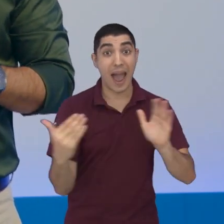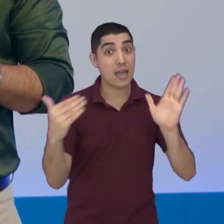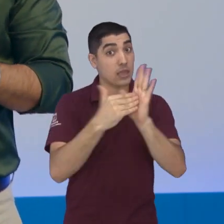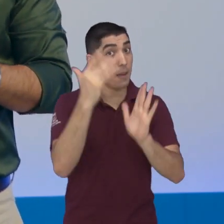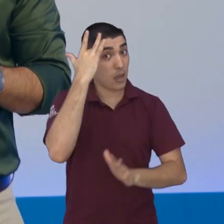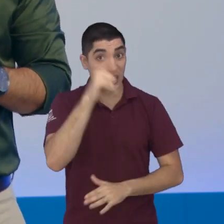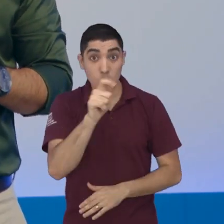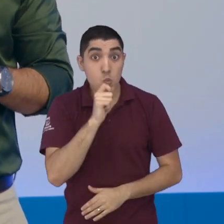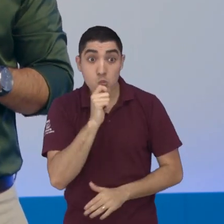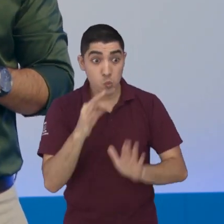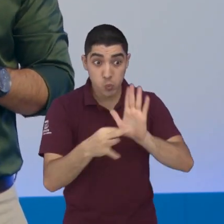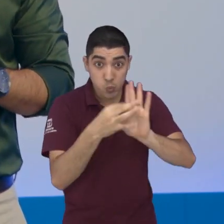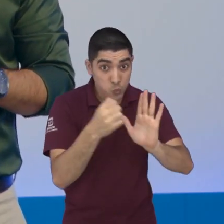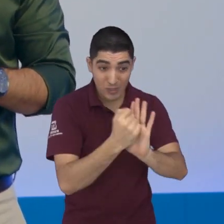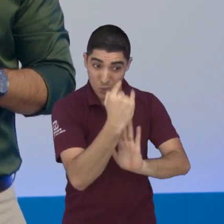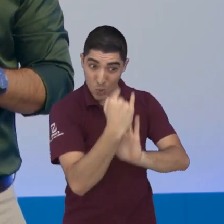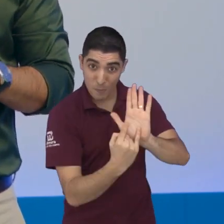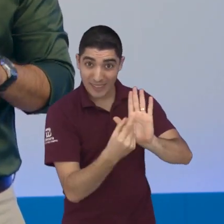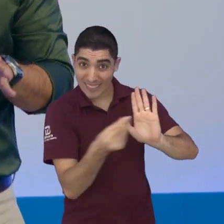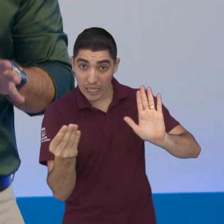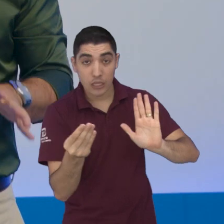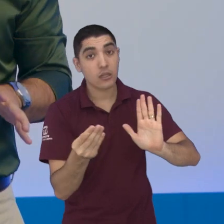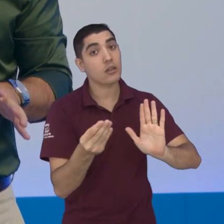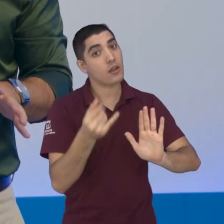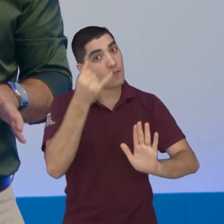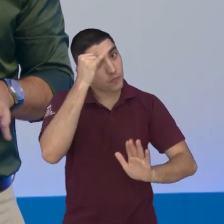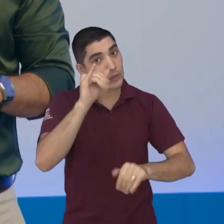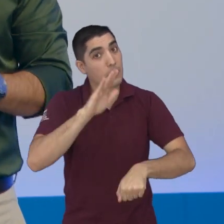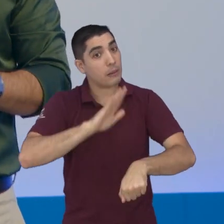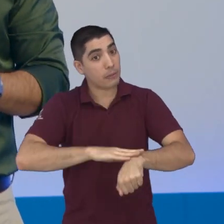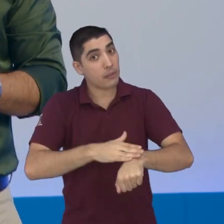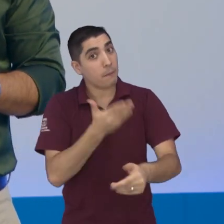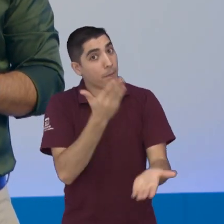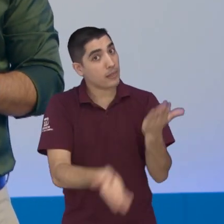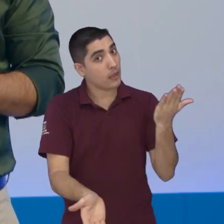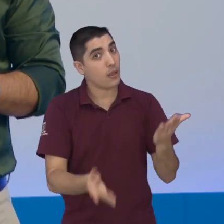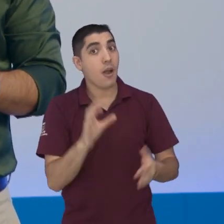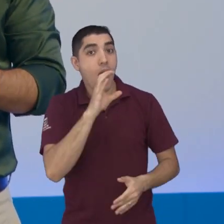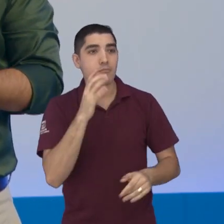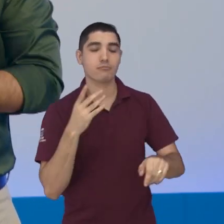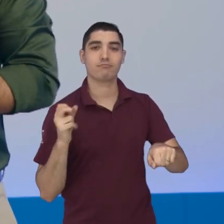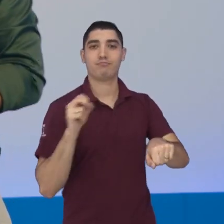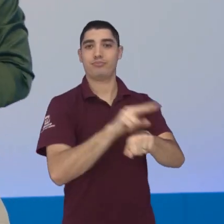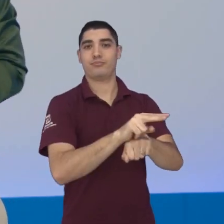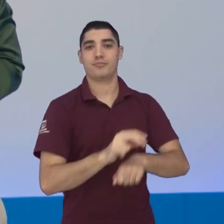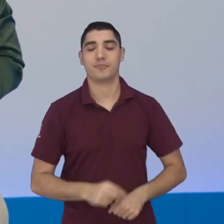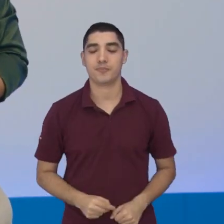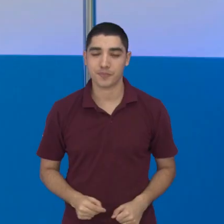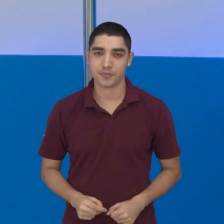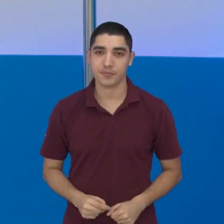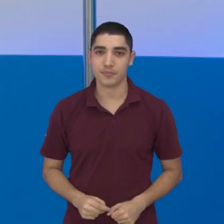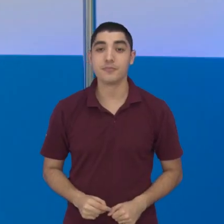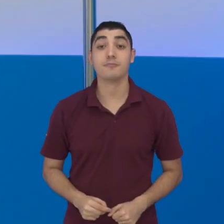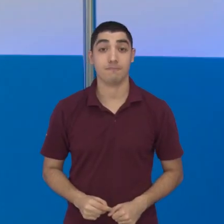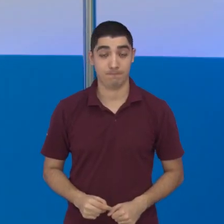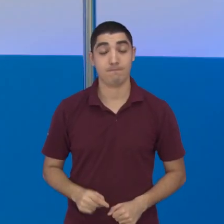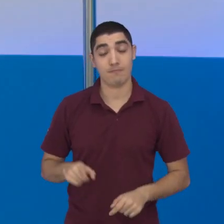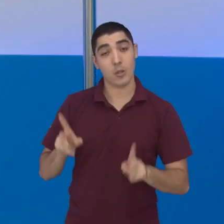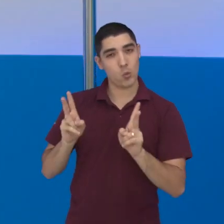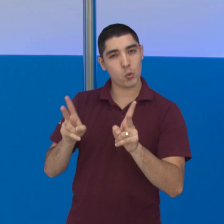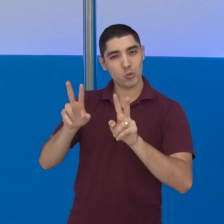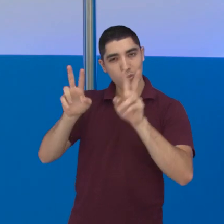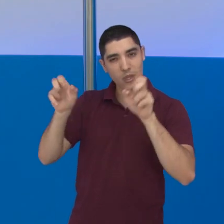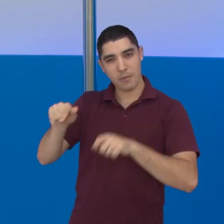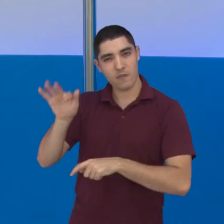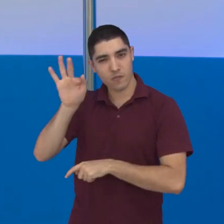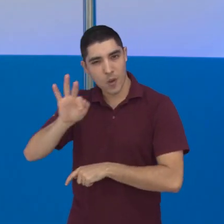aprovados na primeira chamada então se você não fez a matrícula não perde tempo viu para não perder a vaga e para